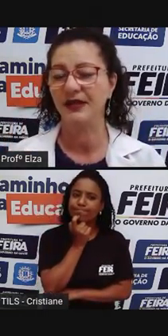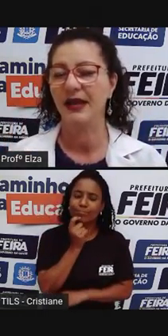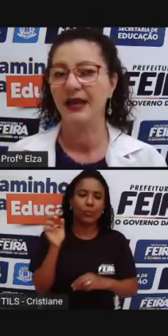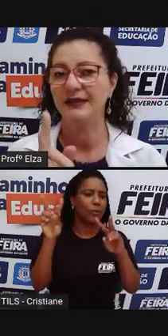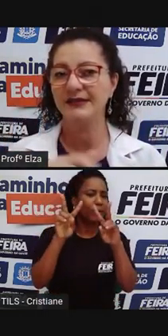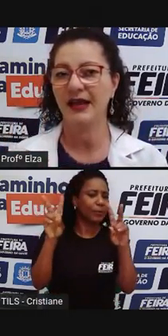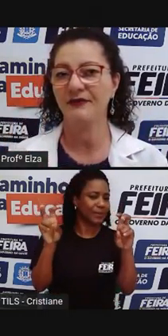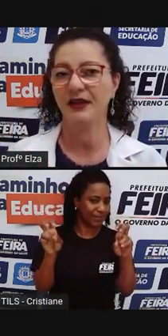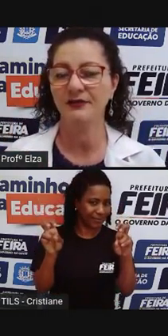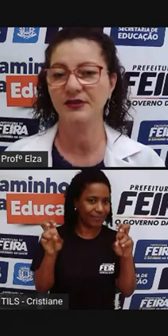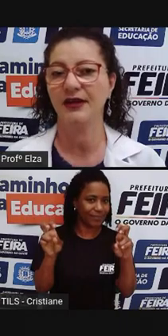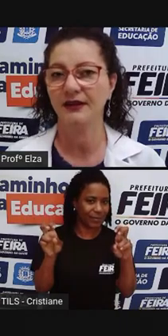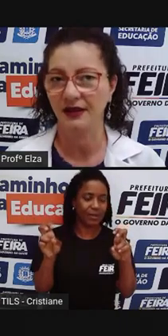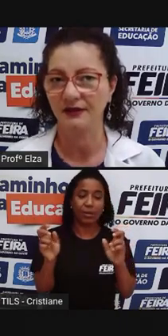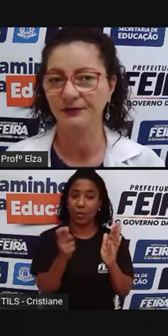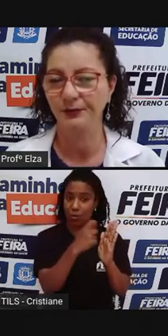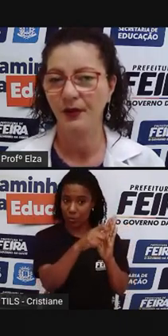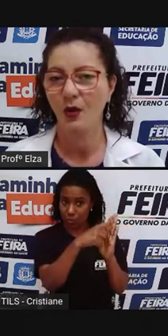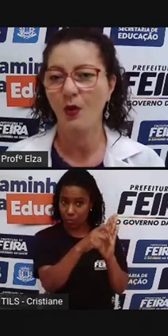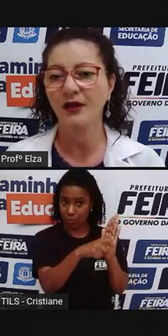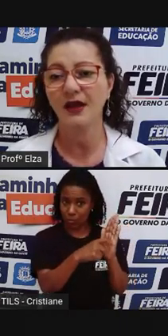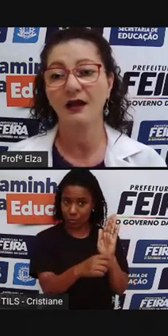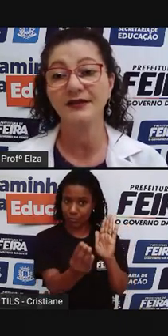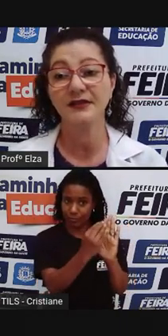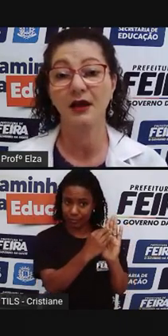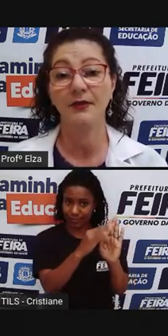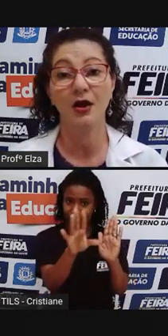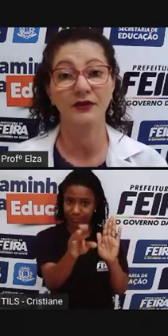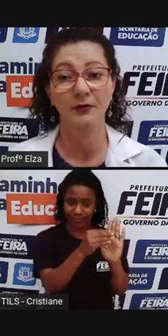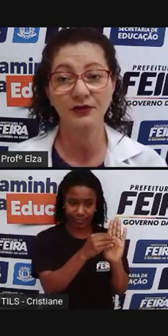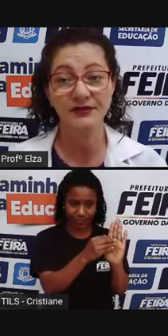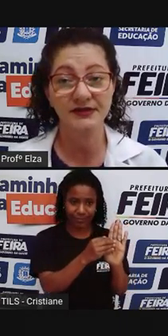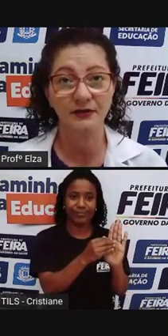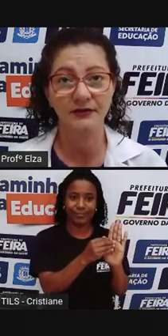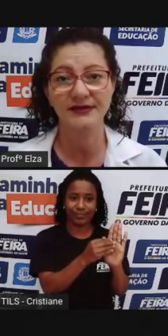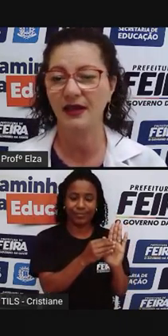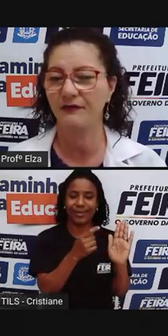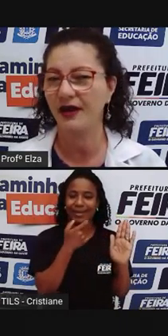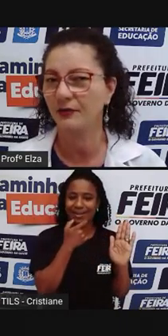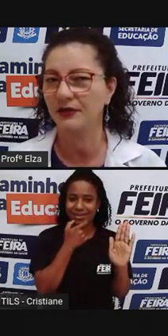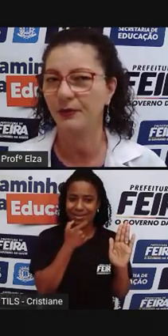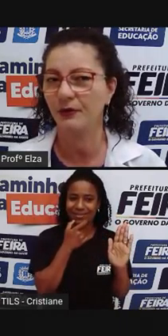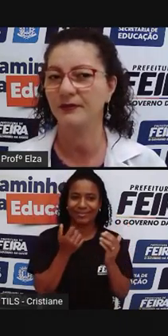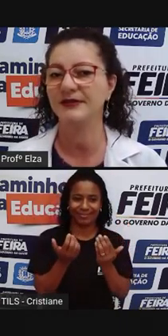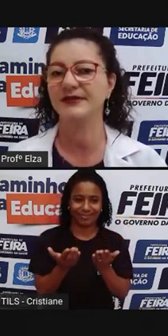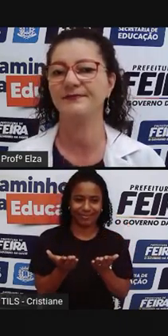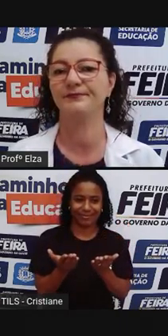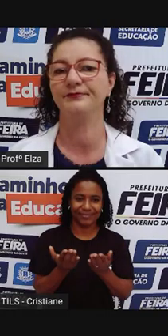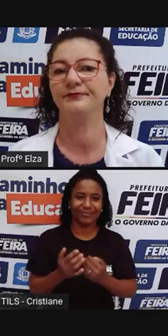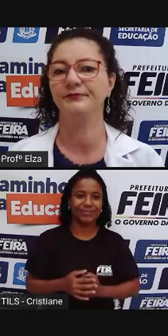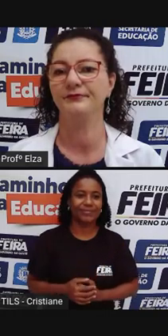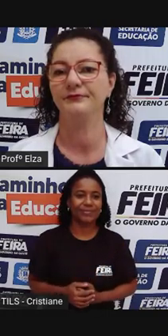aula. Escreve aí no seu caderno. What are some of the most serious environment